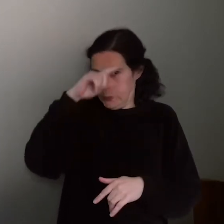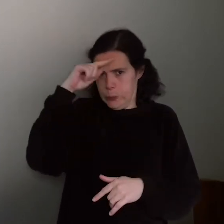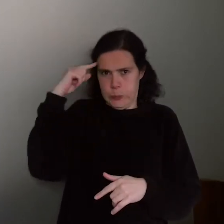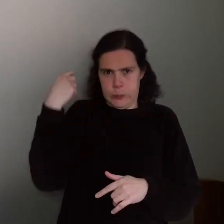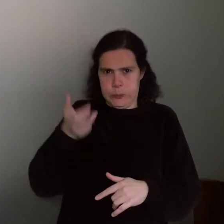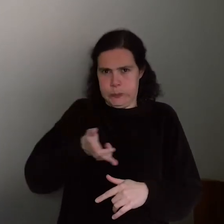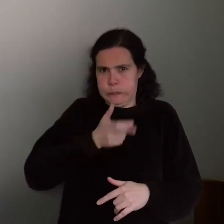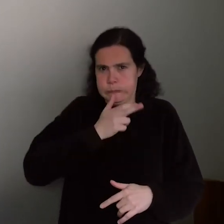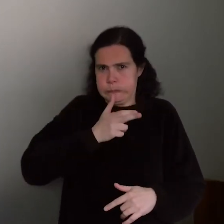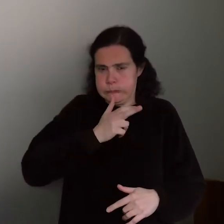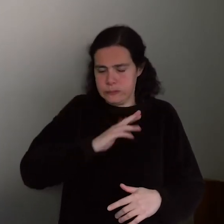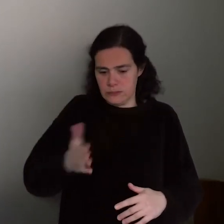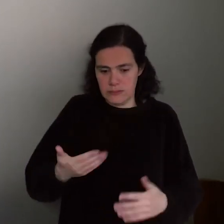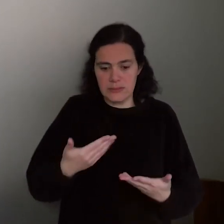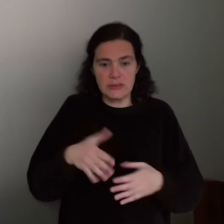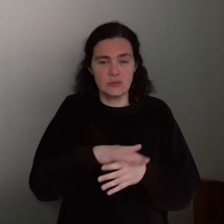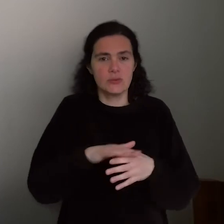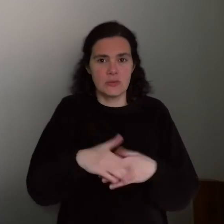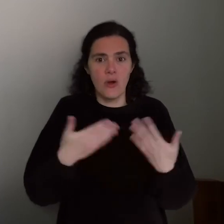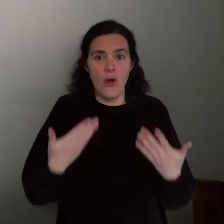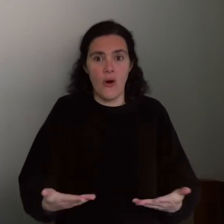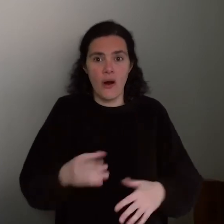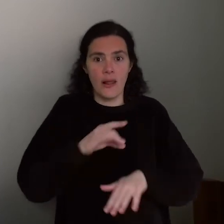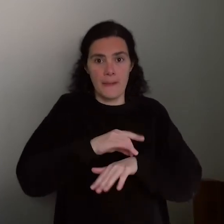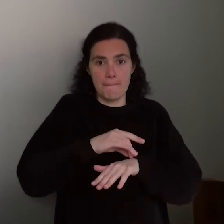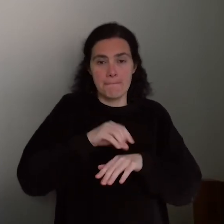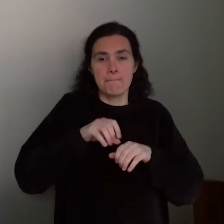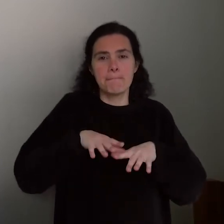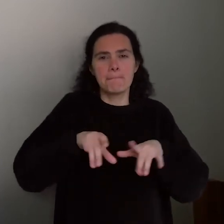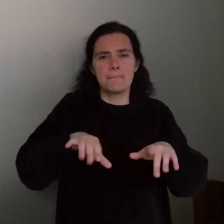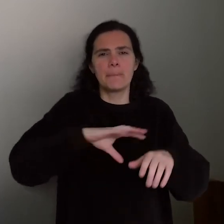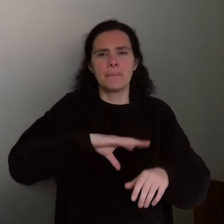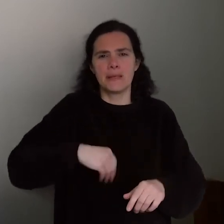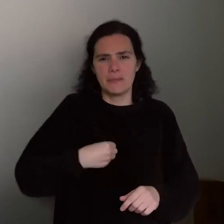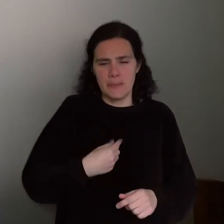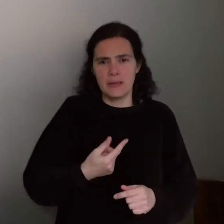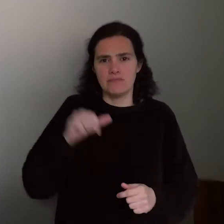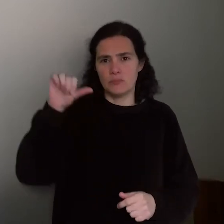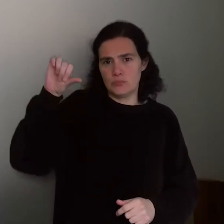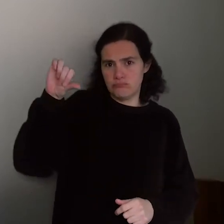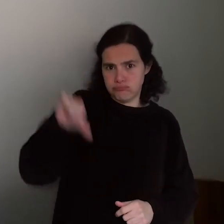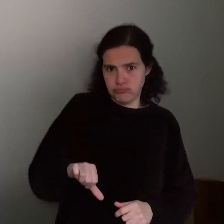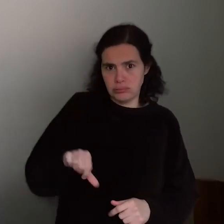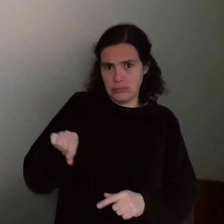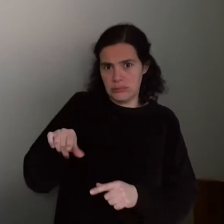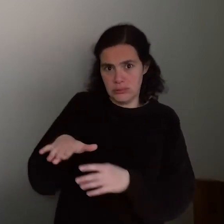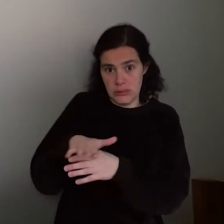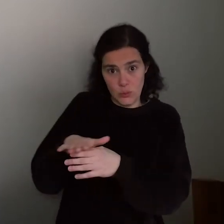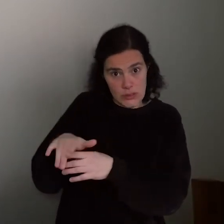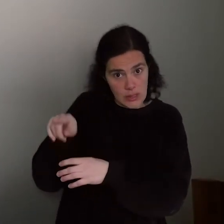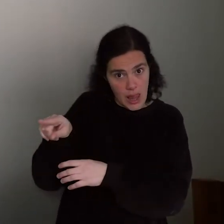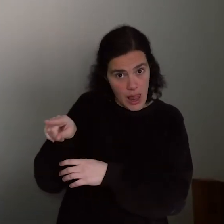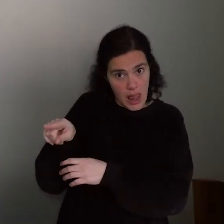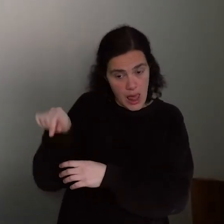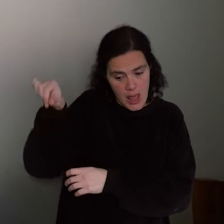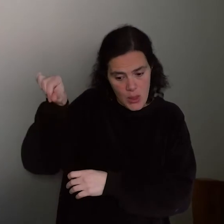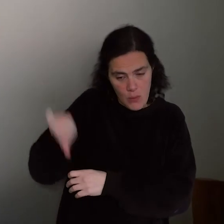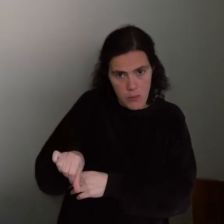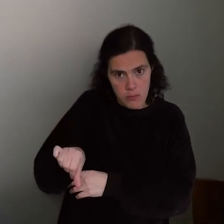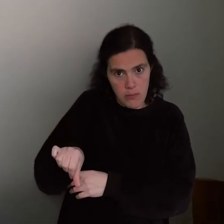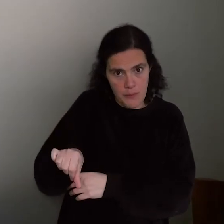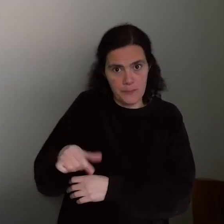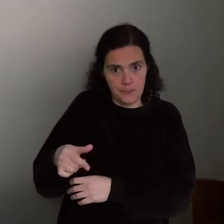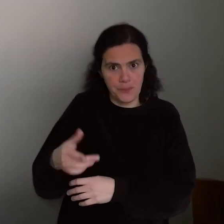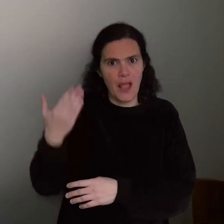A situação da atual pandemia veio agravar ainda mais um